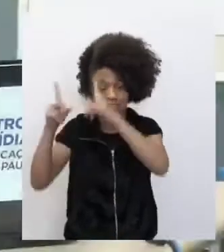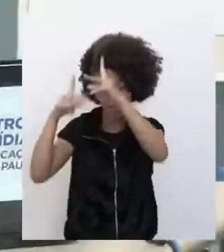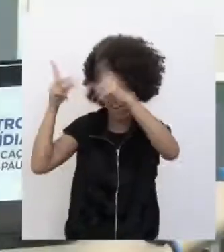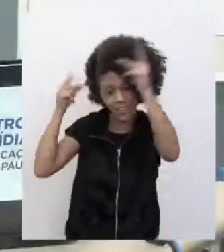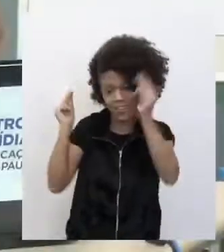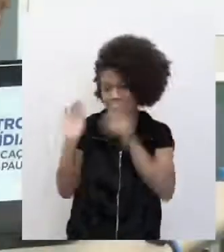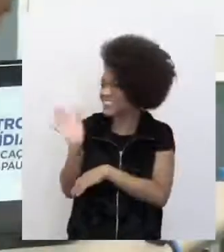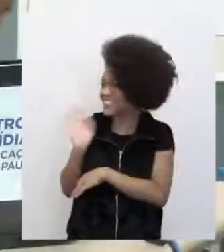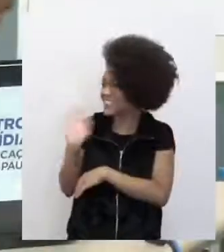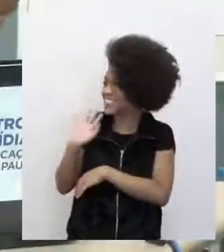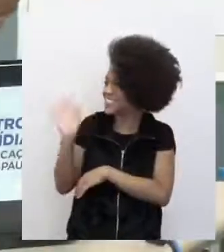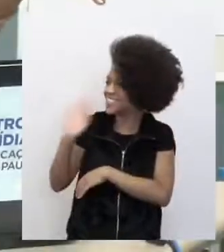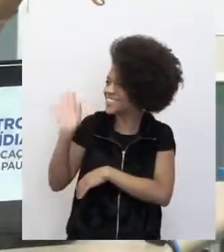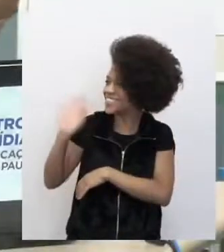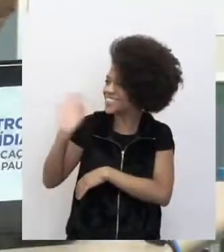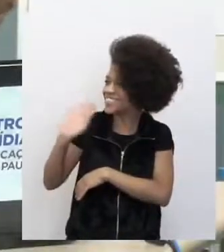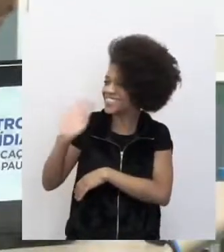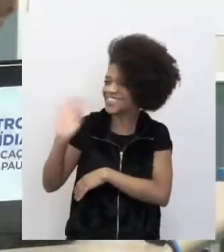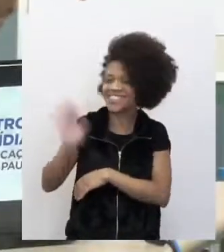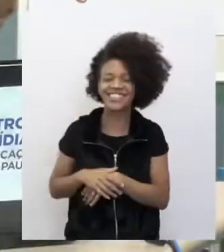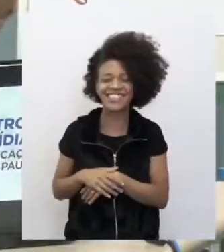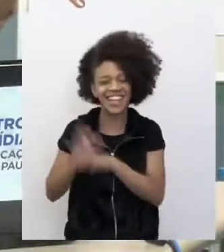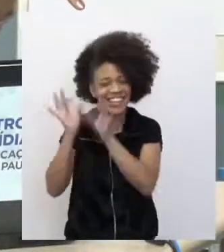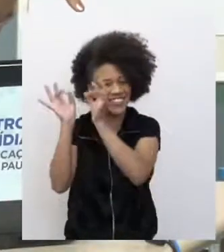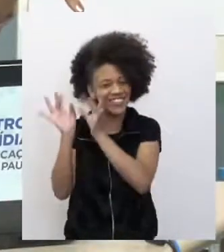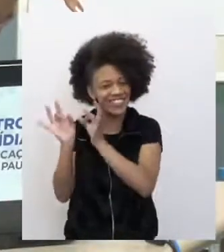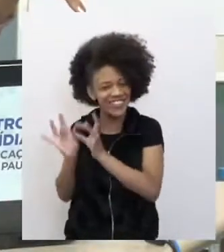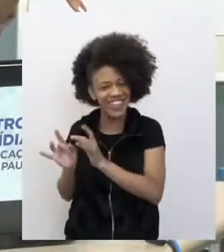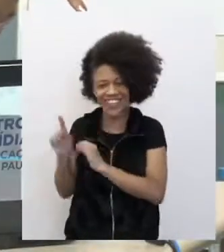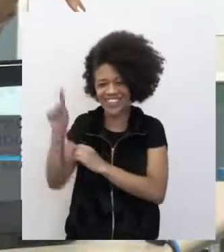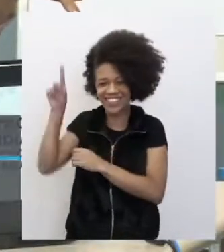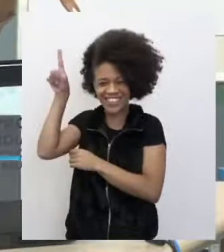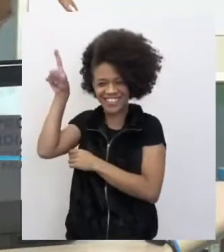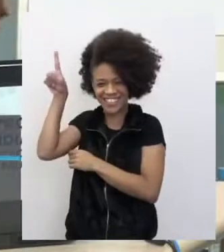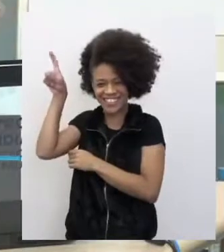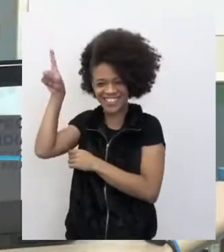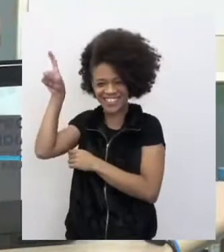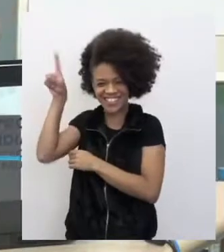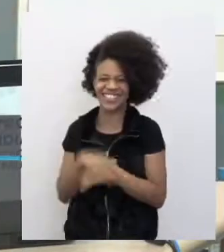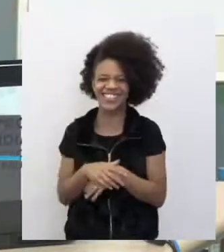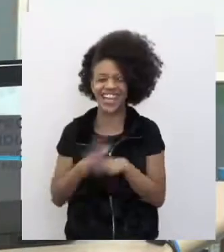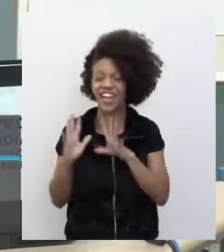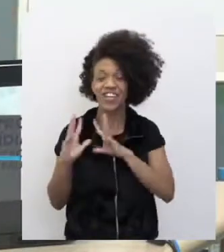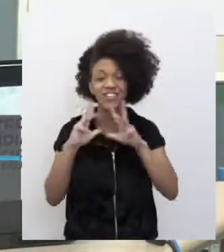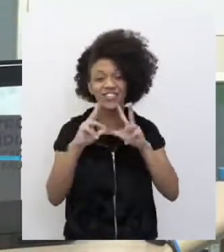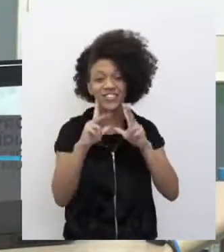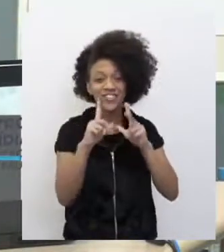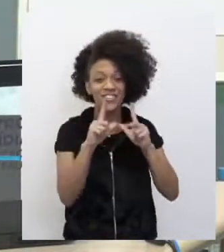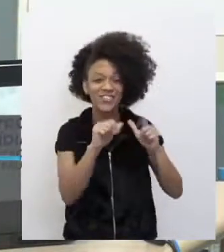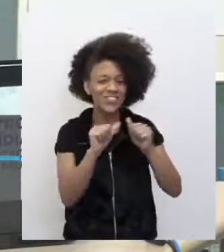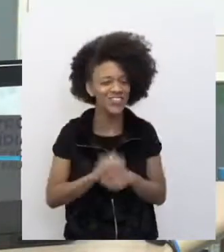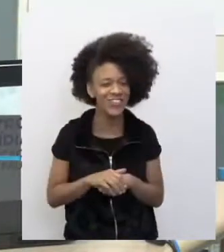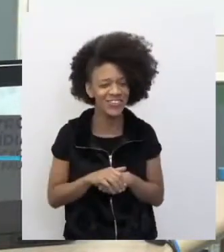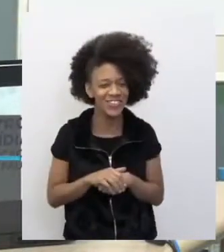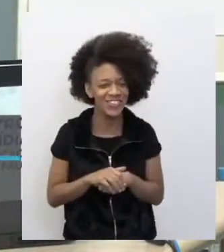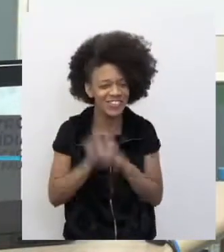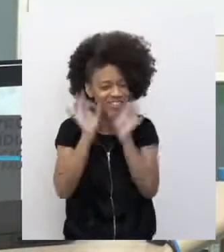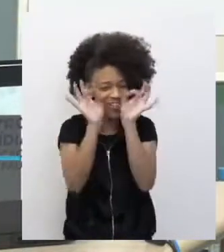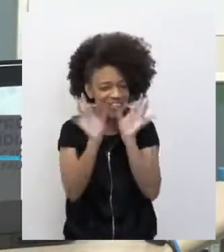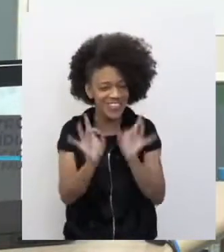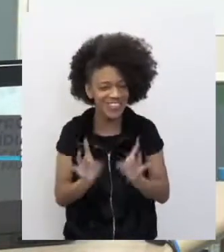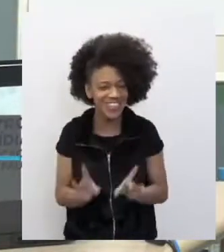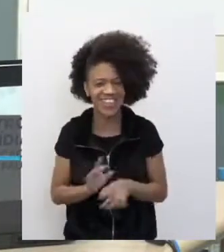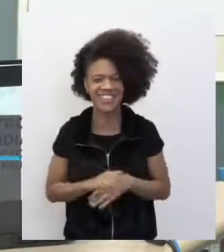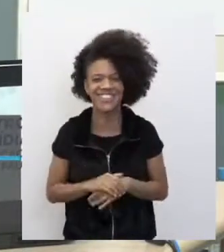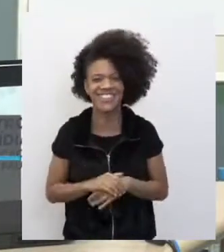não é Raquel? Raquel, você também é especial para mim. Somos todos especiais, somos todos diferentes. E